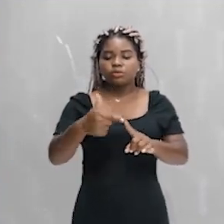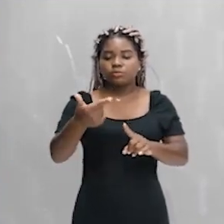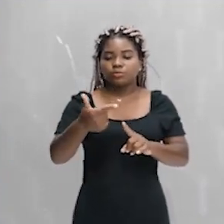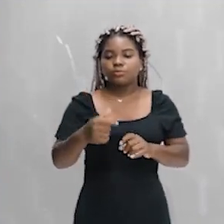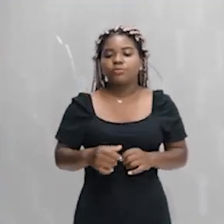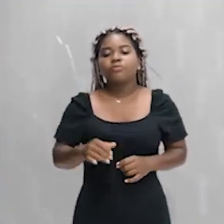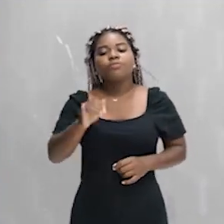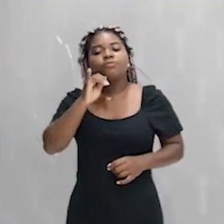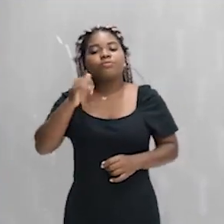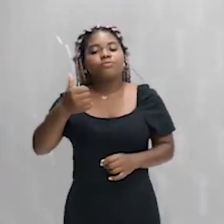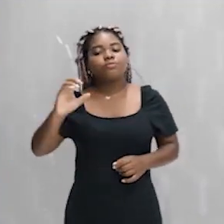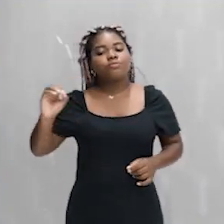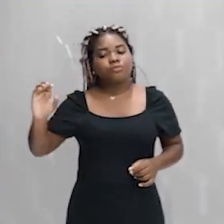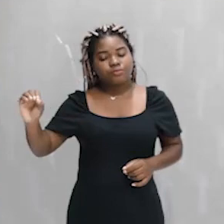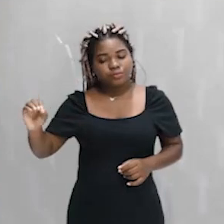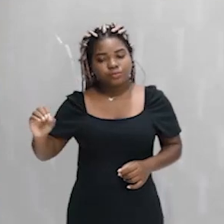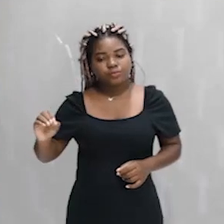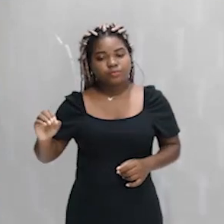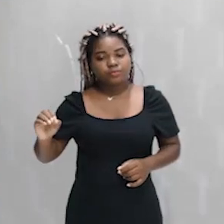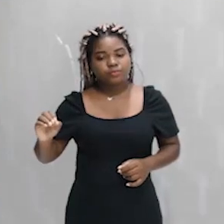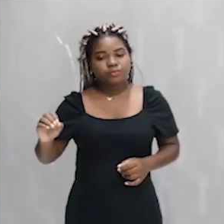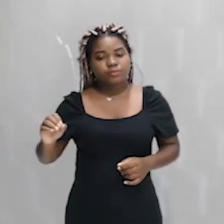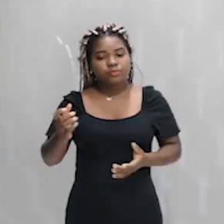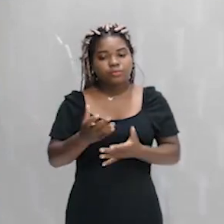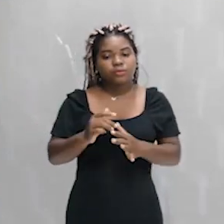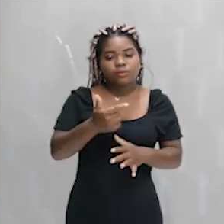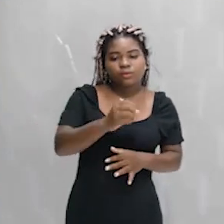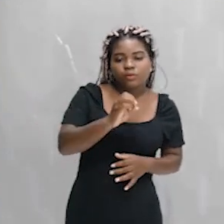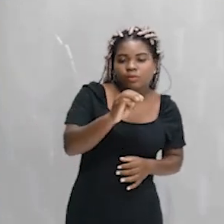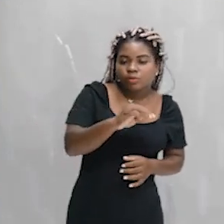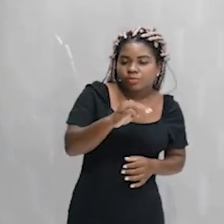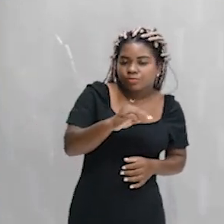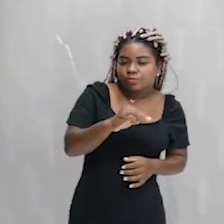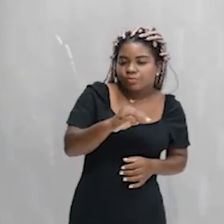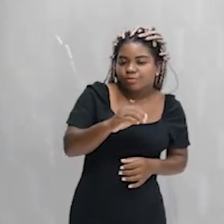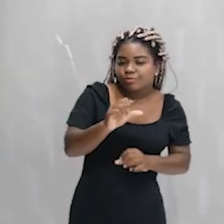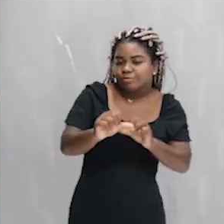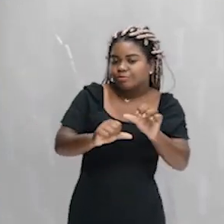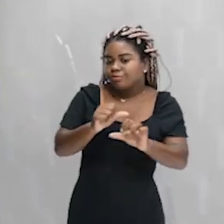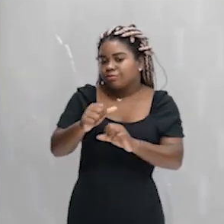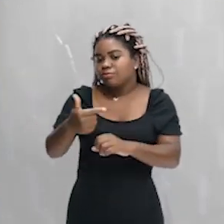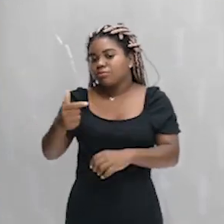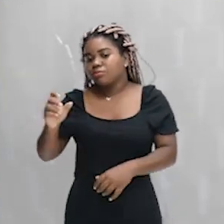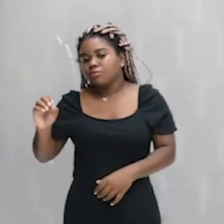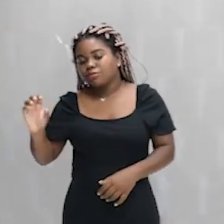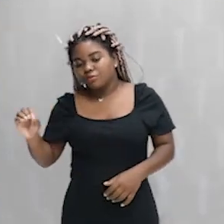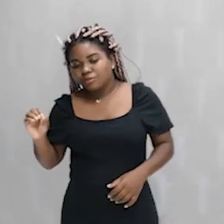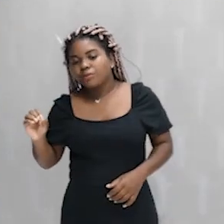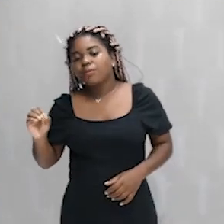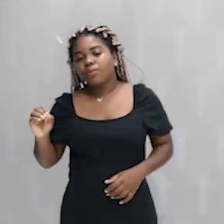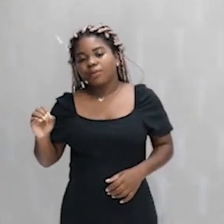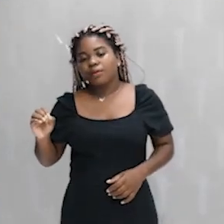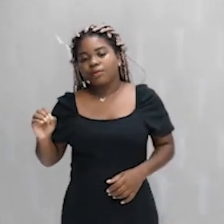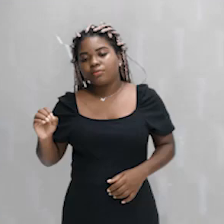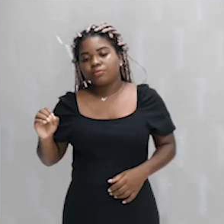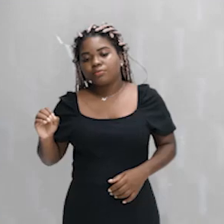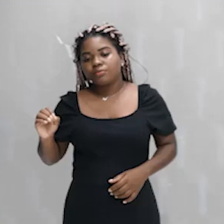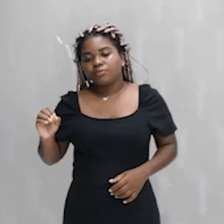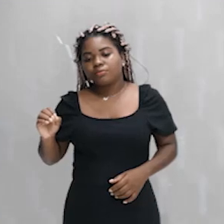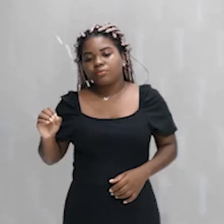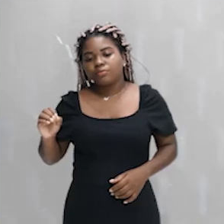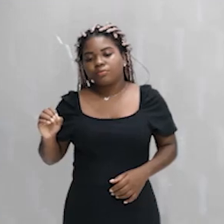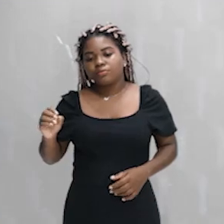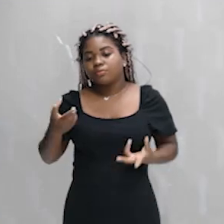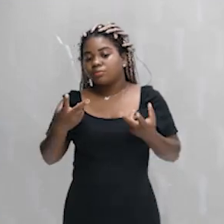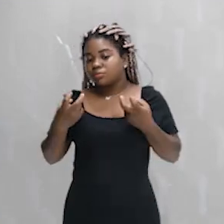tempo zero, passou 20 minutinhos, se transformou, aquele 100 se transformou em 200. Então, eu